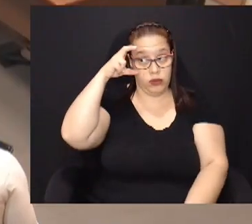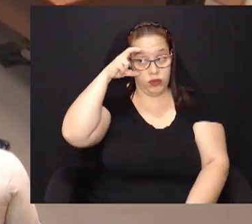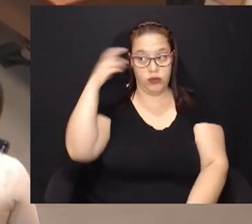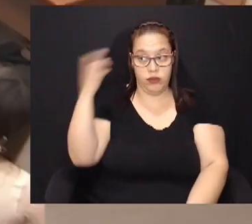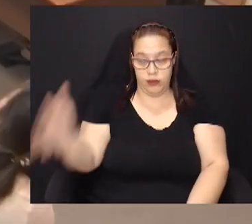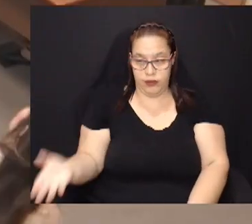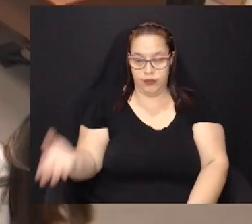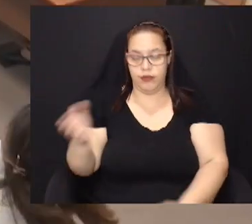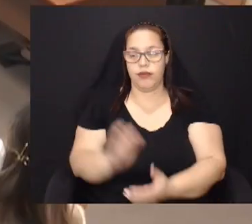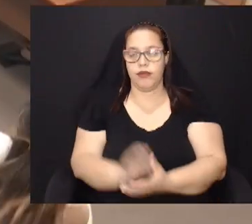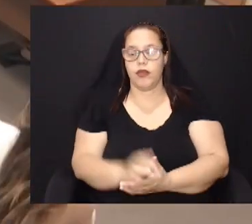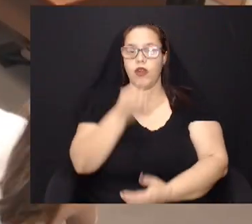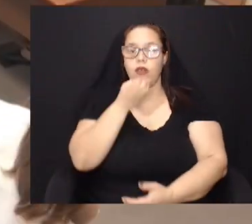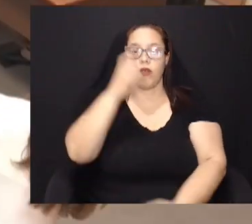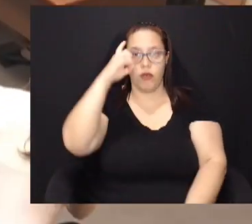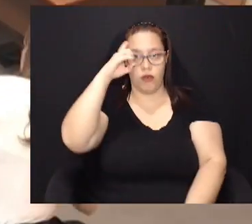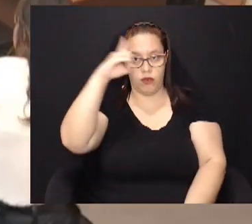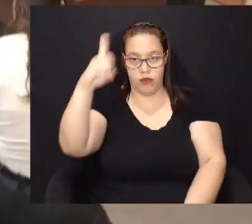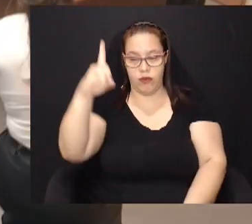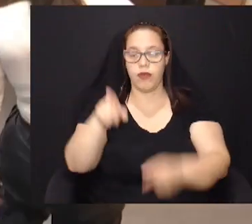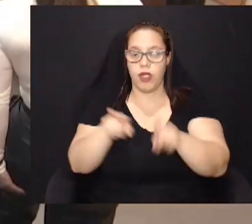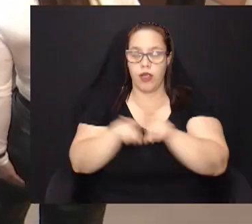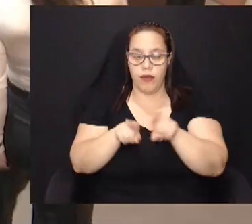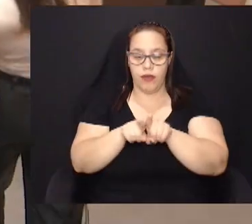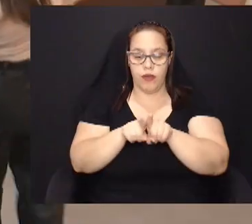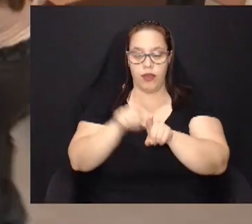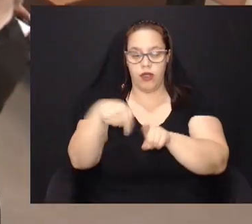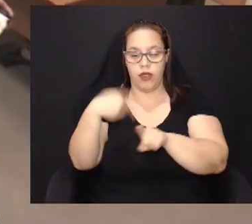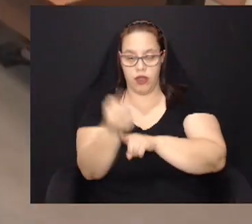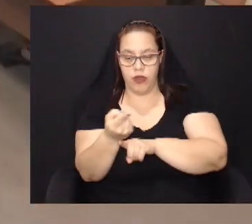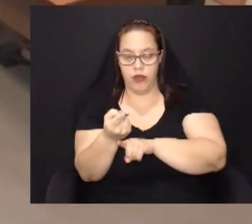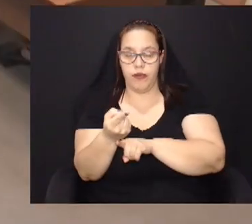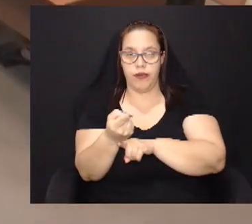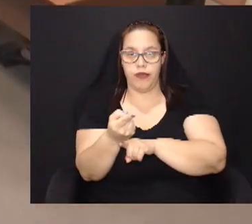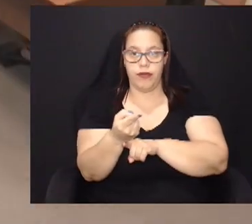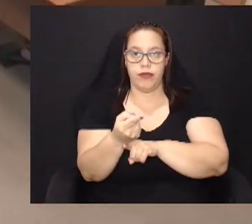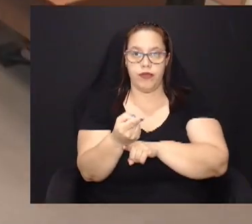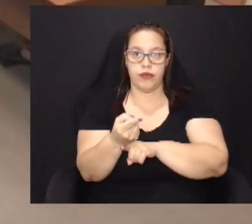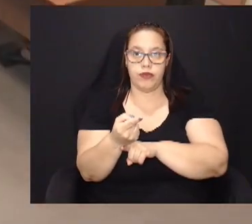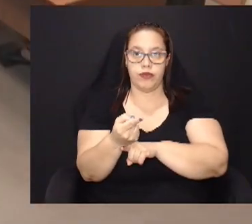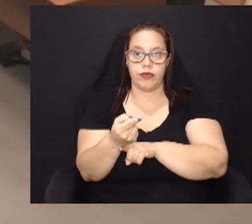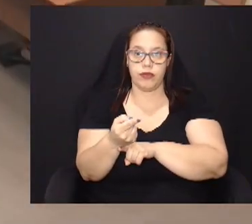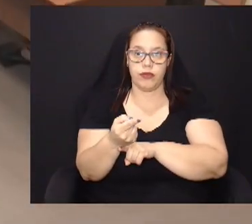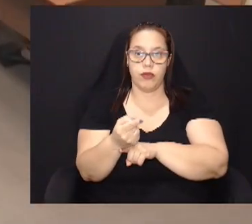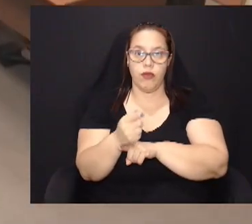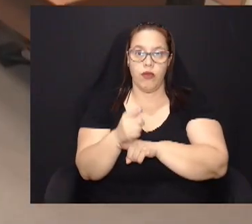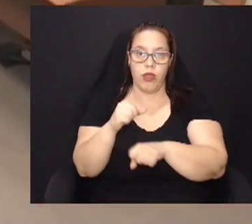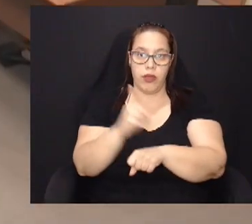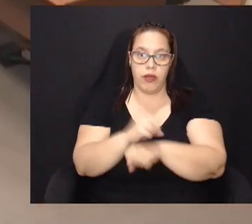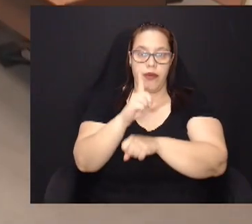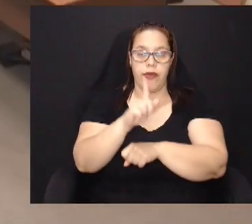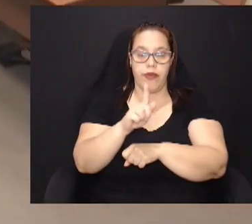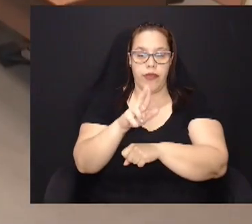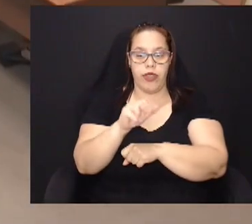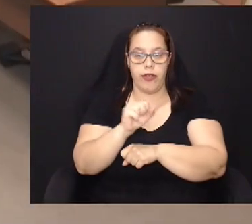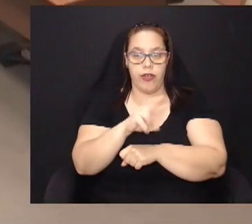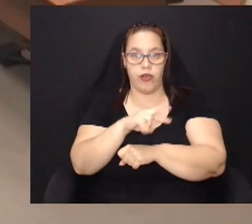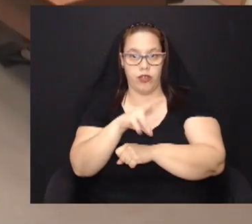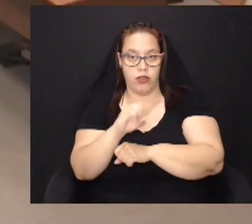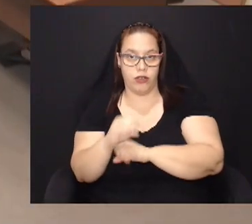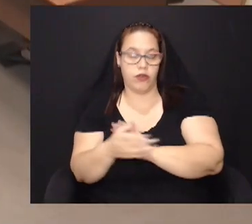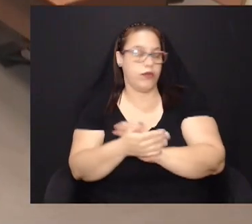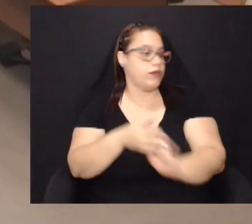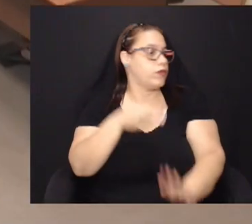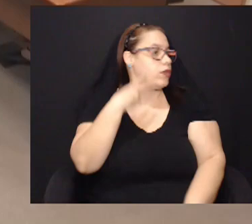para falar bom dia e falar um pouquinho também. Depois eu passo a palavra ao doutor Gustavo, tá bom? Vereador